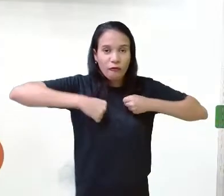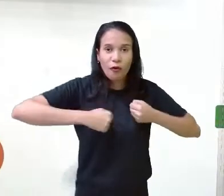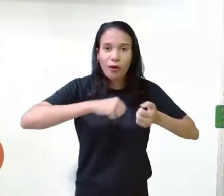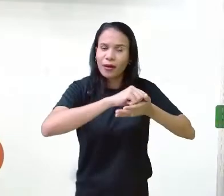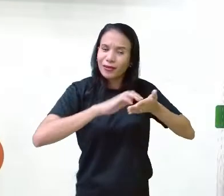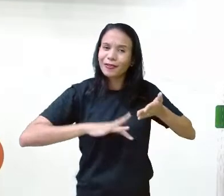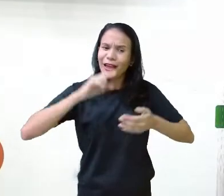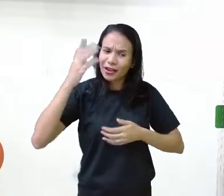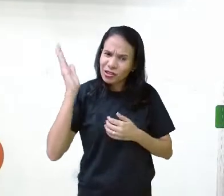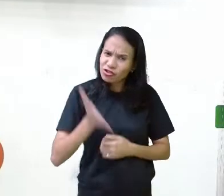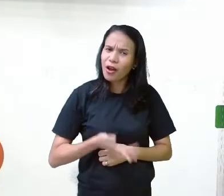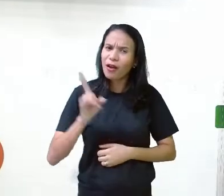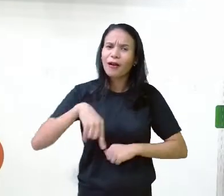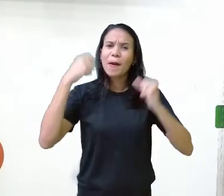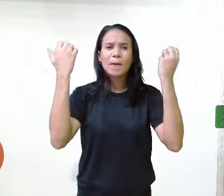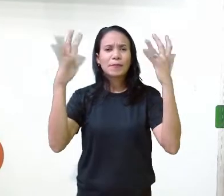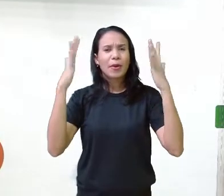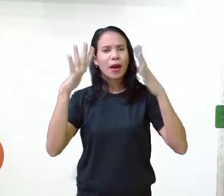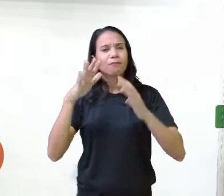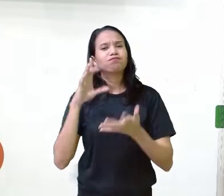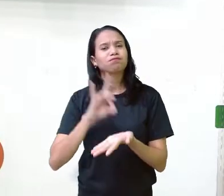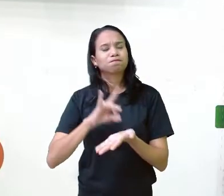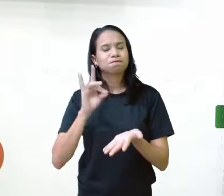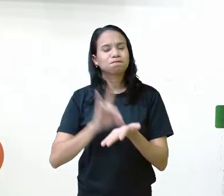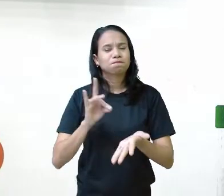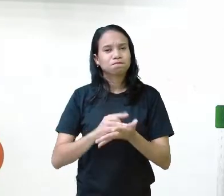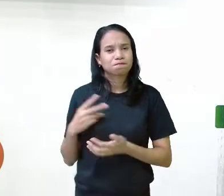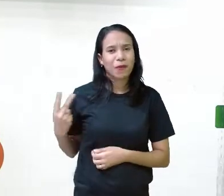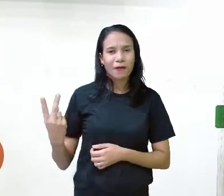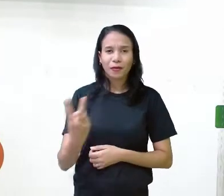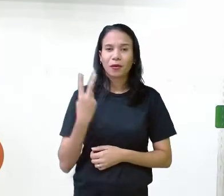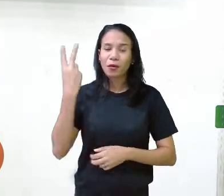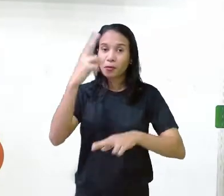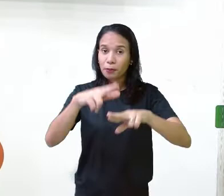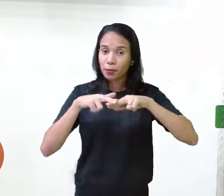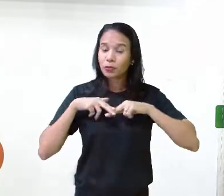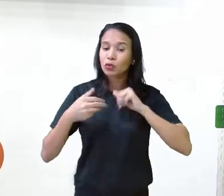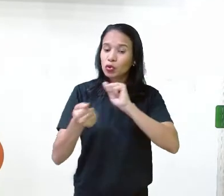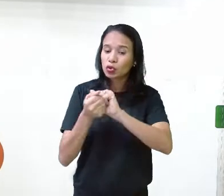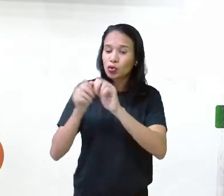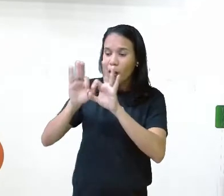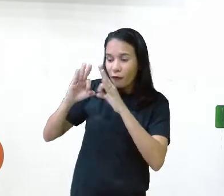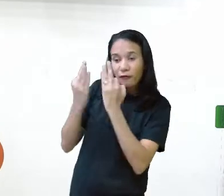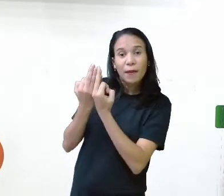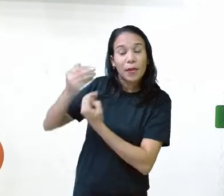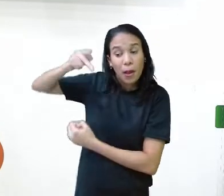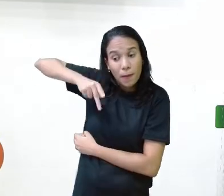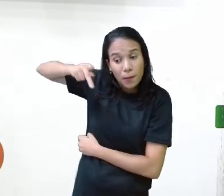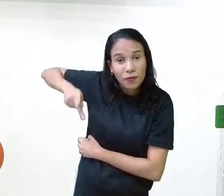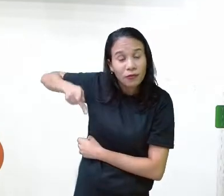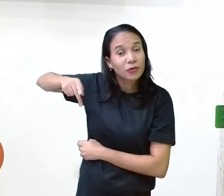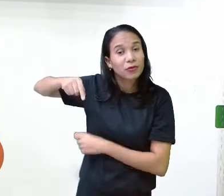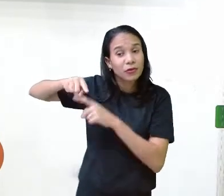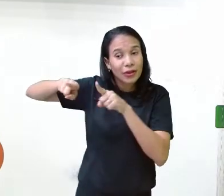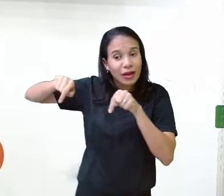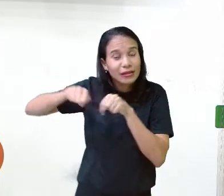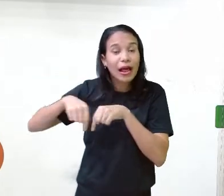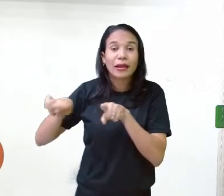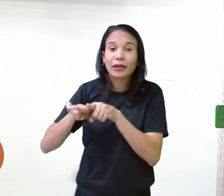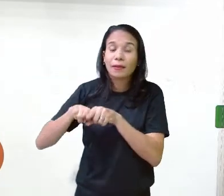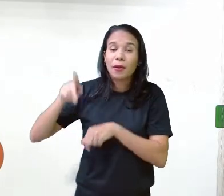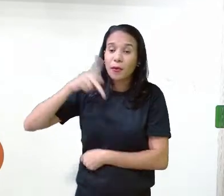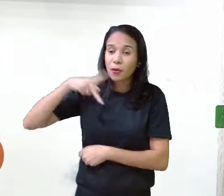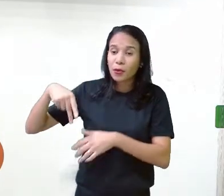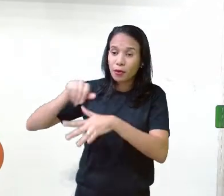atividade, então já valeu muito a pena. Então, tanto a família, como o professor da sala regular, quanto o